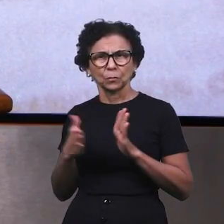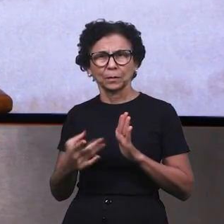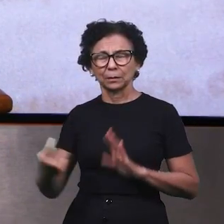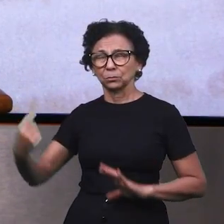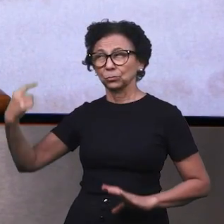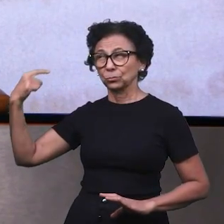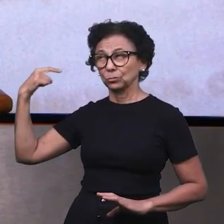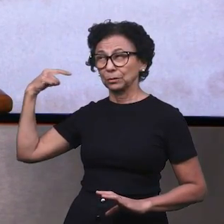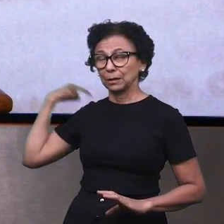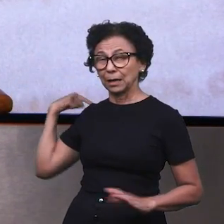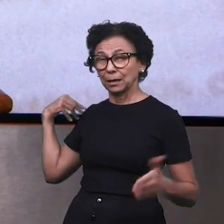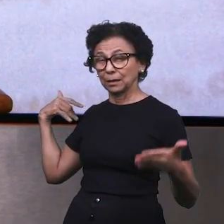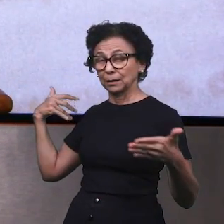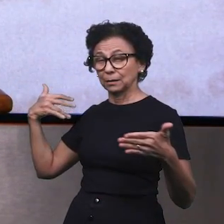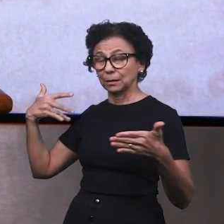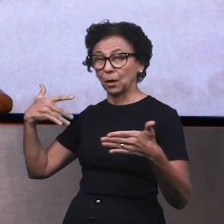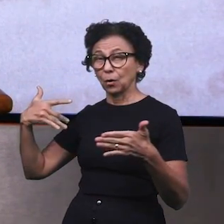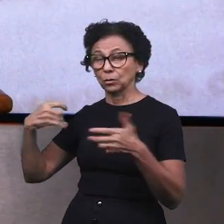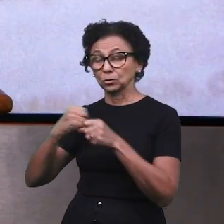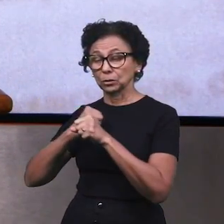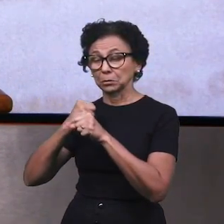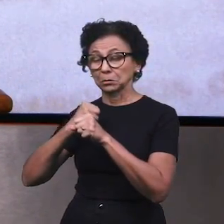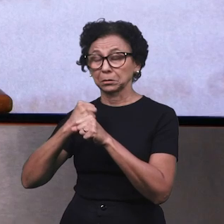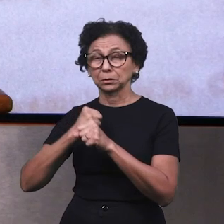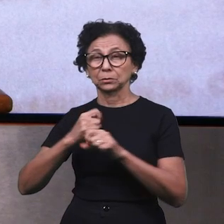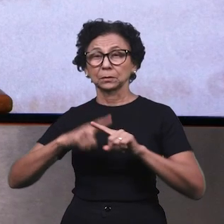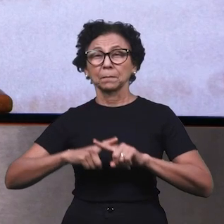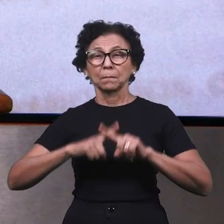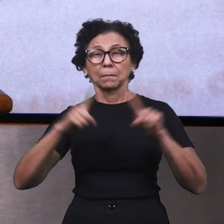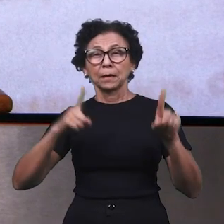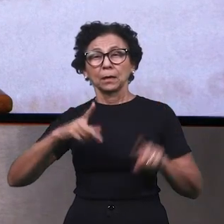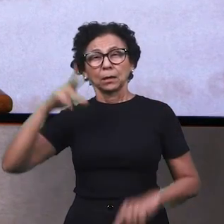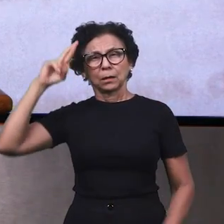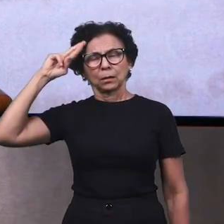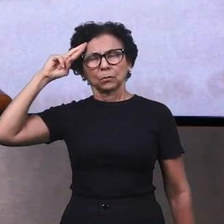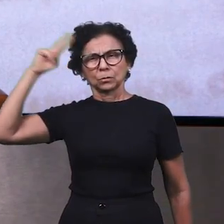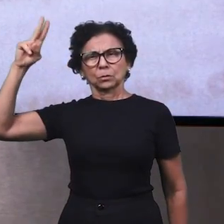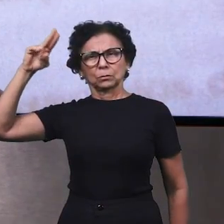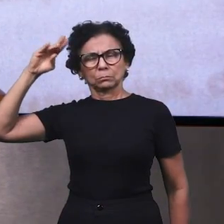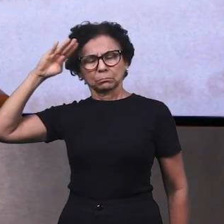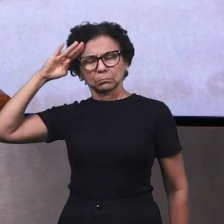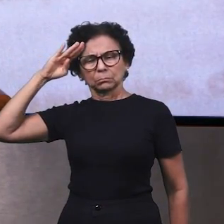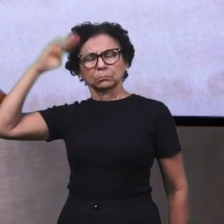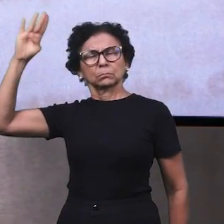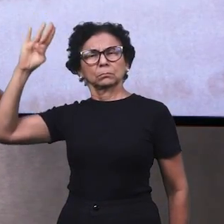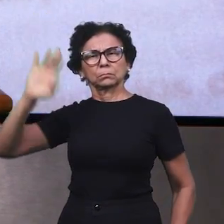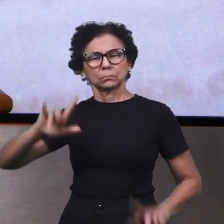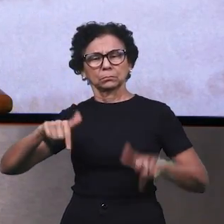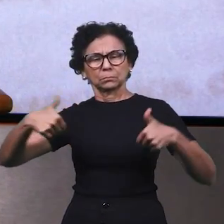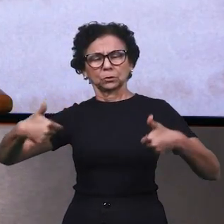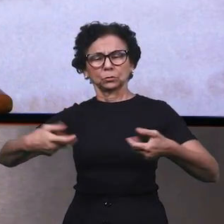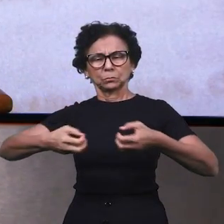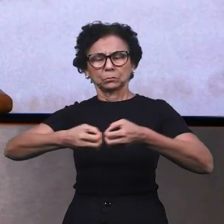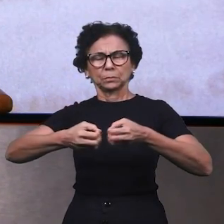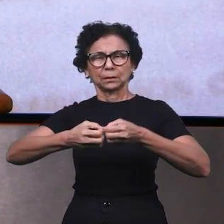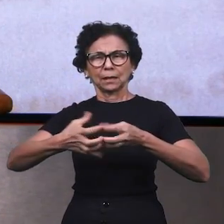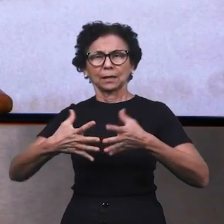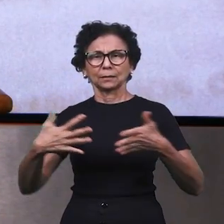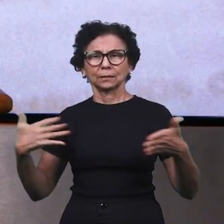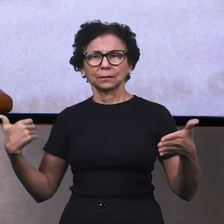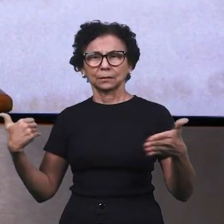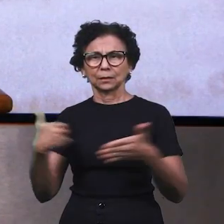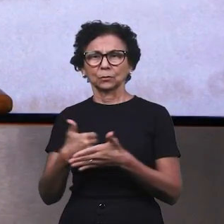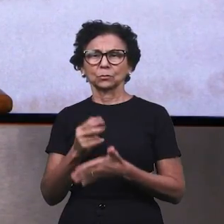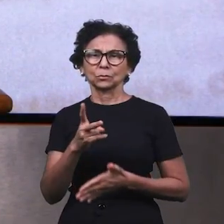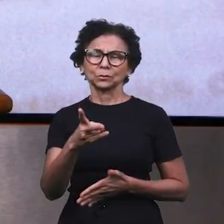dos juízes, o Senhor dos Exércitos, que operou aquelas maravilhas, continua